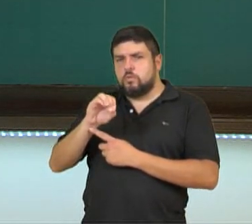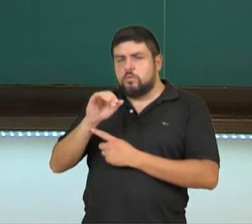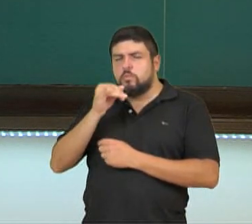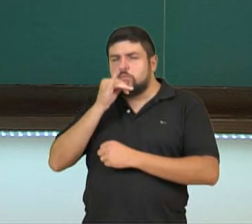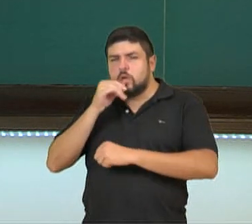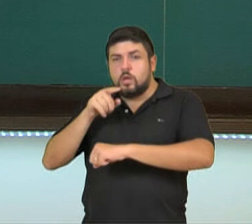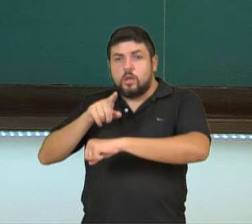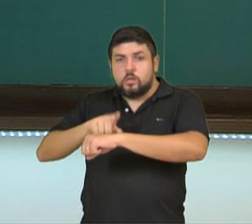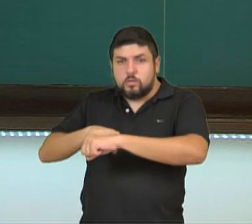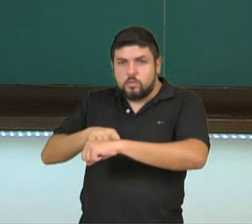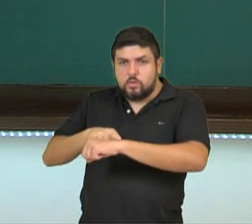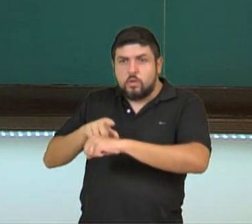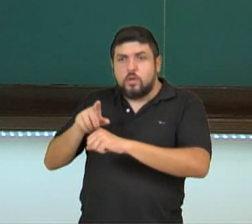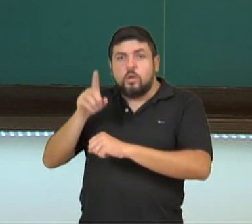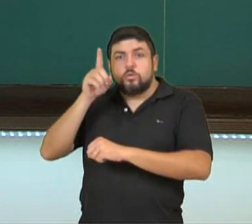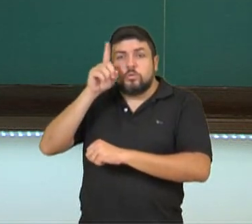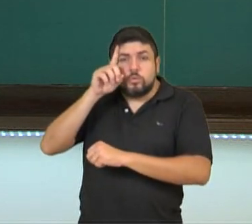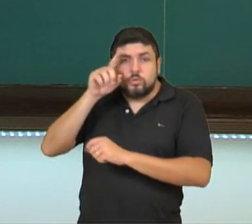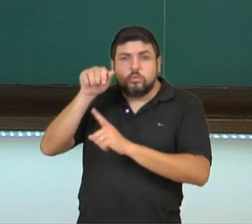Brasil foi no ano de